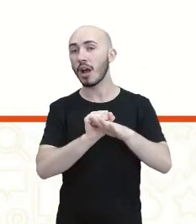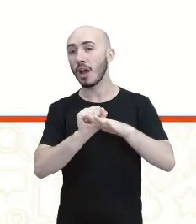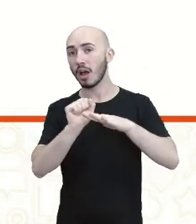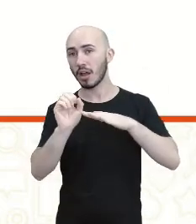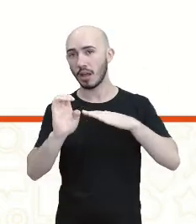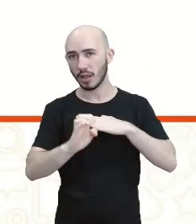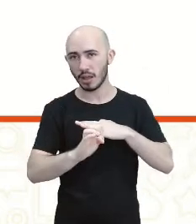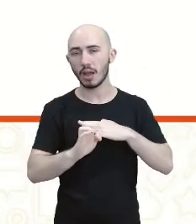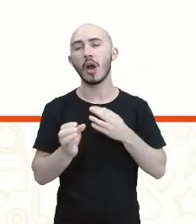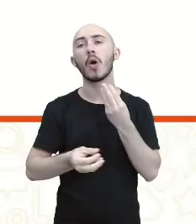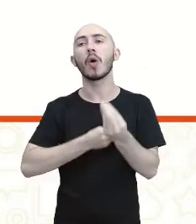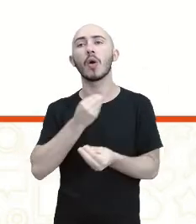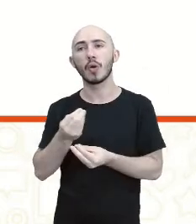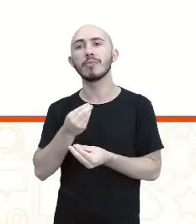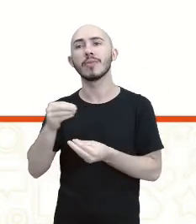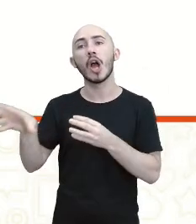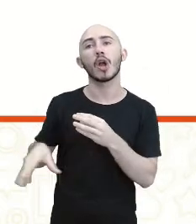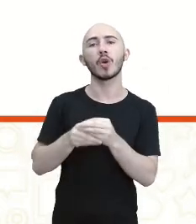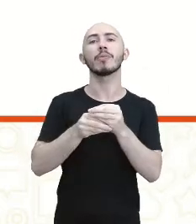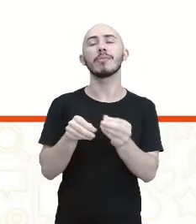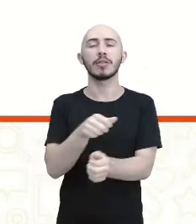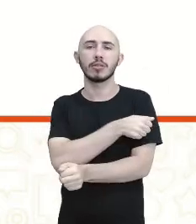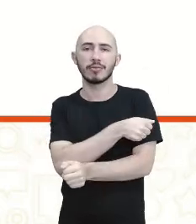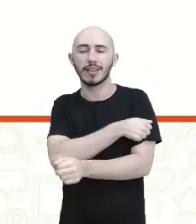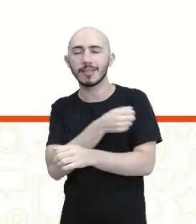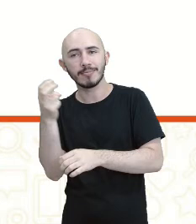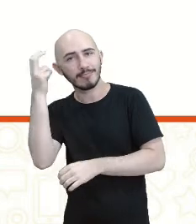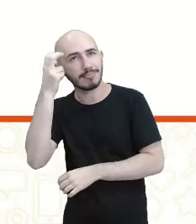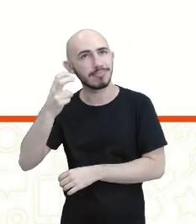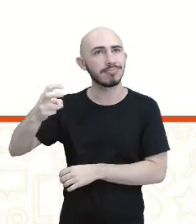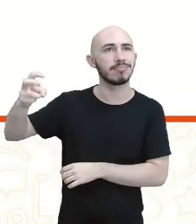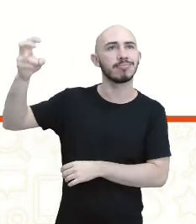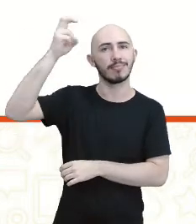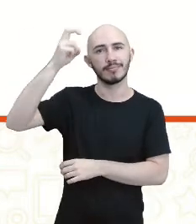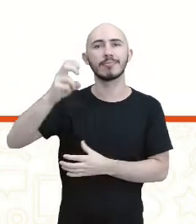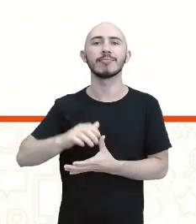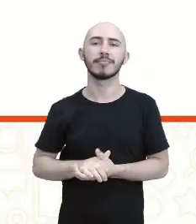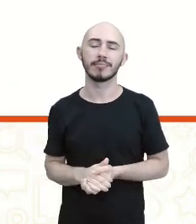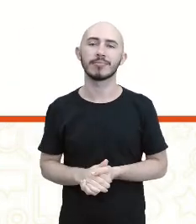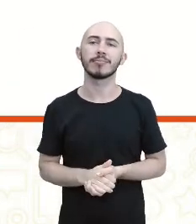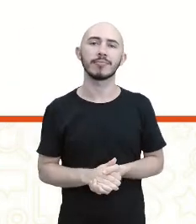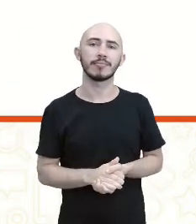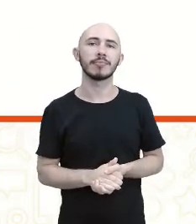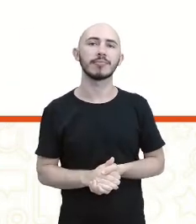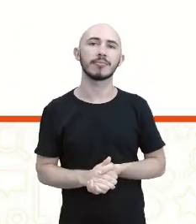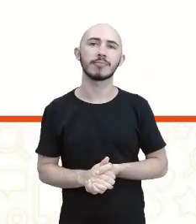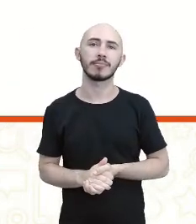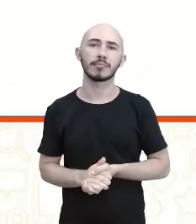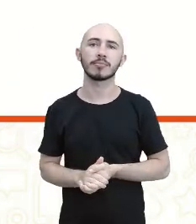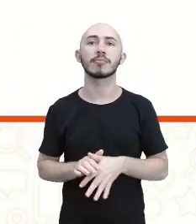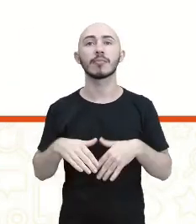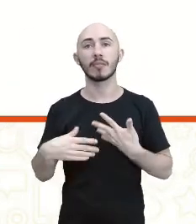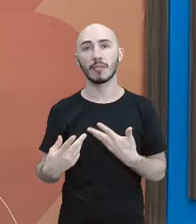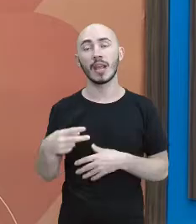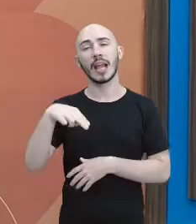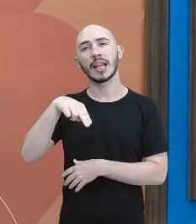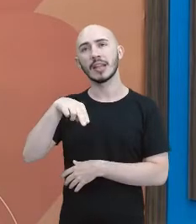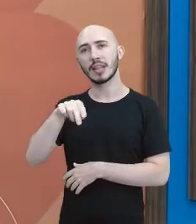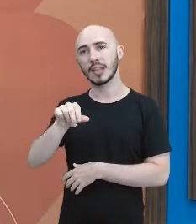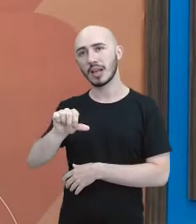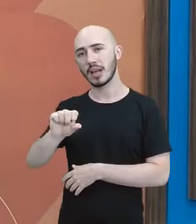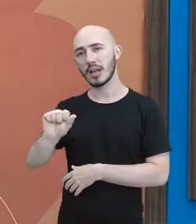de forma suplementar aos estudantes com altas habilidades e superdotação. Então, o NAAS, esse núcleo